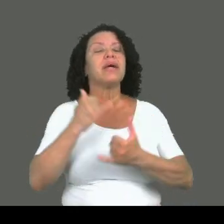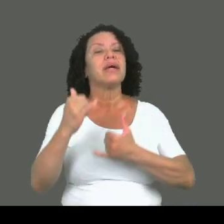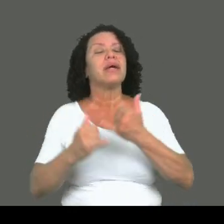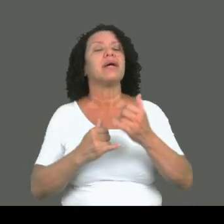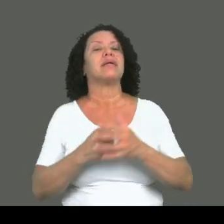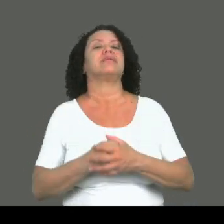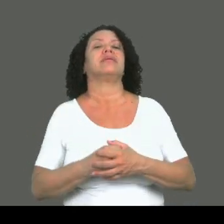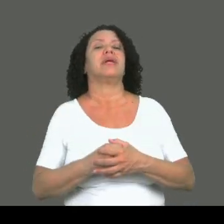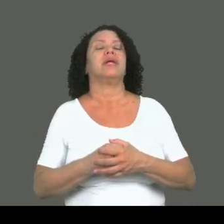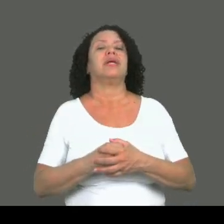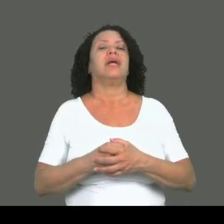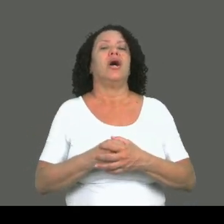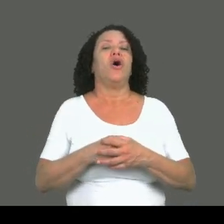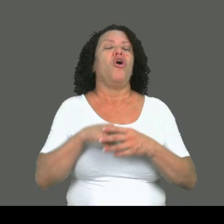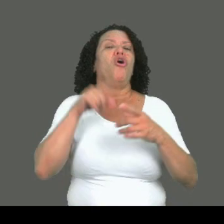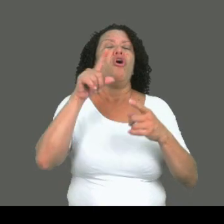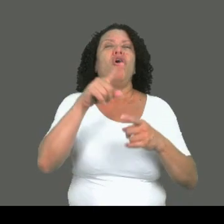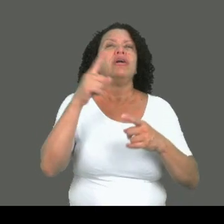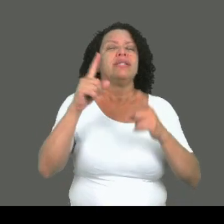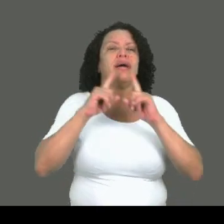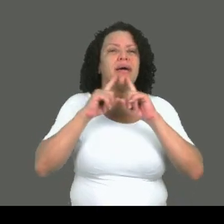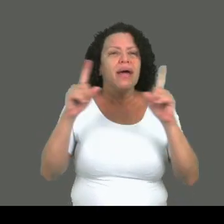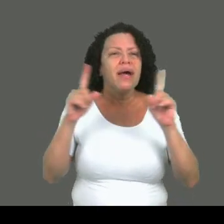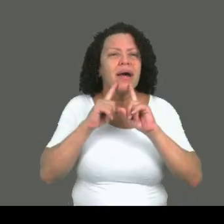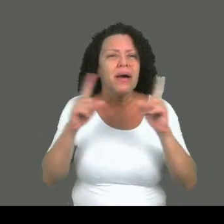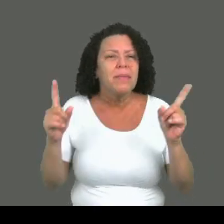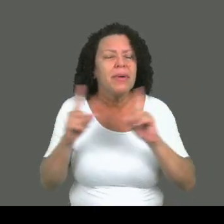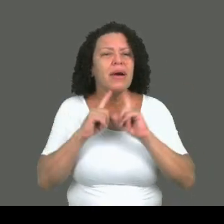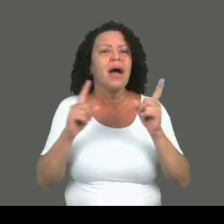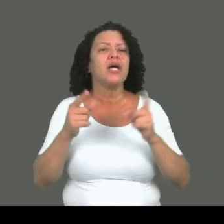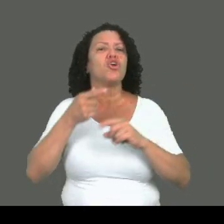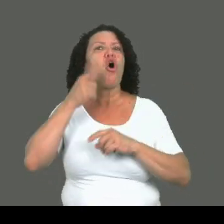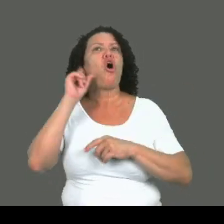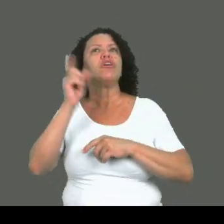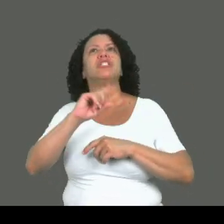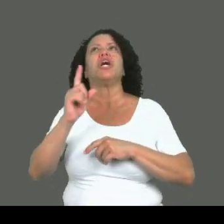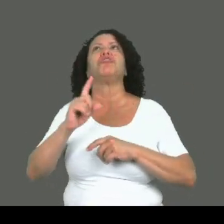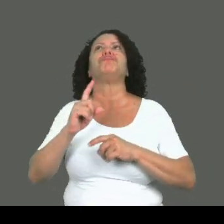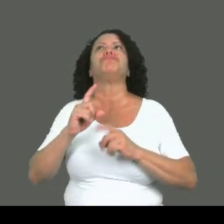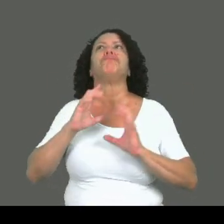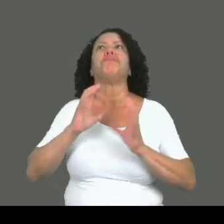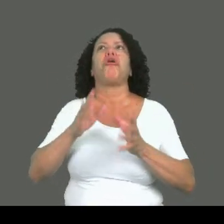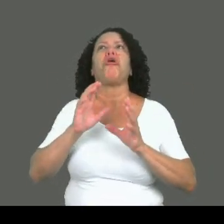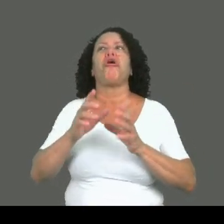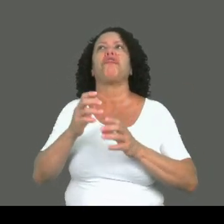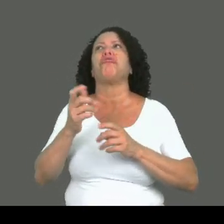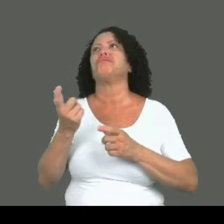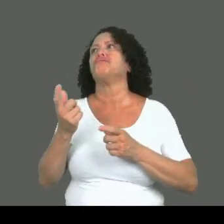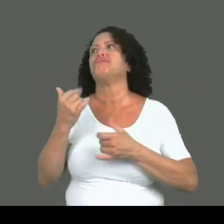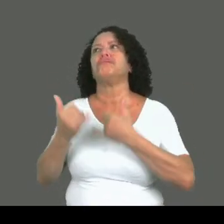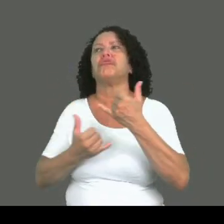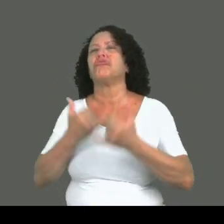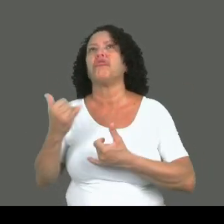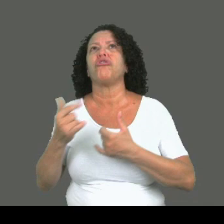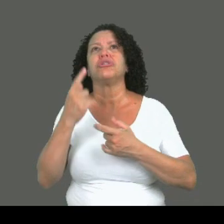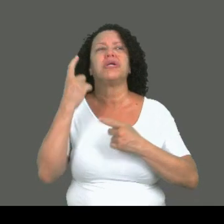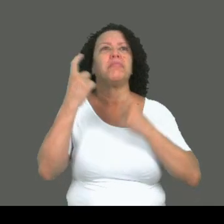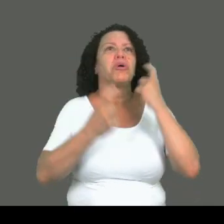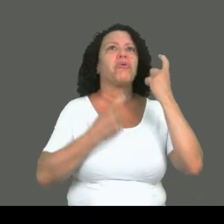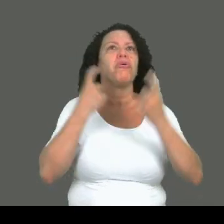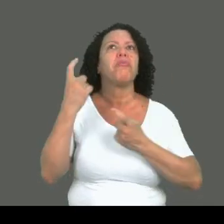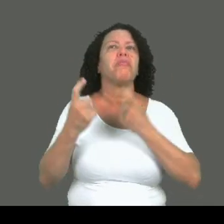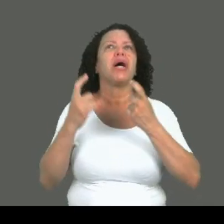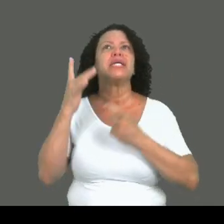assim, se lamentando porque ontem você não jogou bola, ou porque você está preocupado